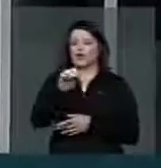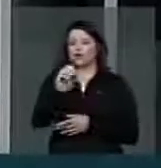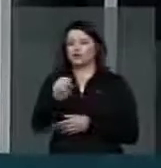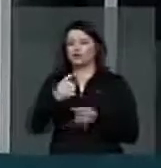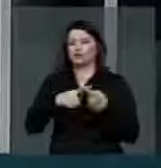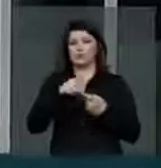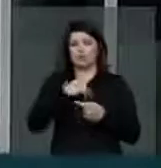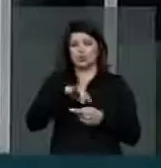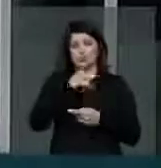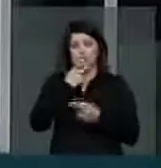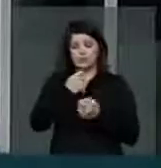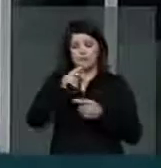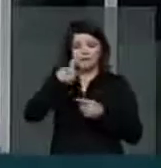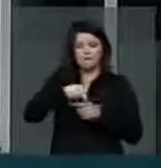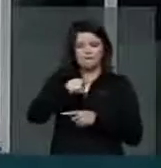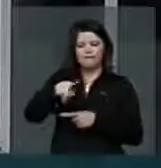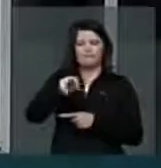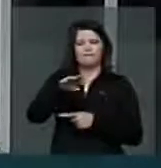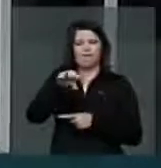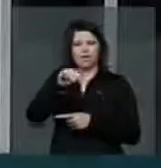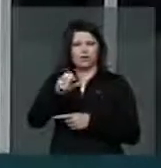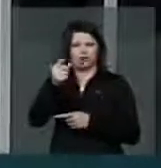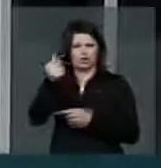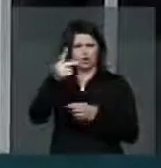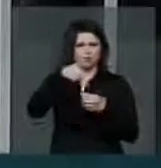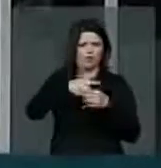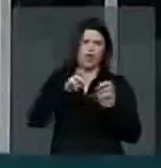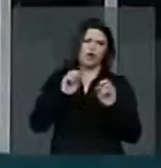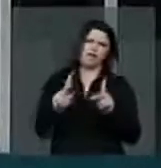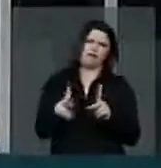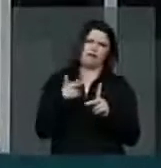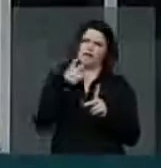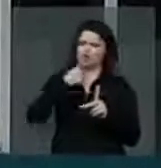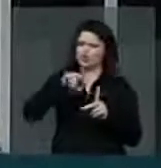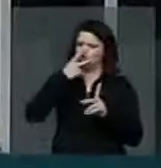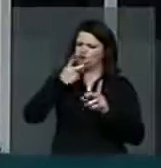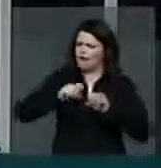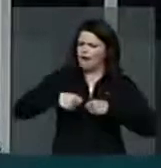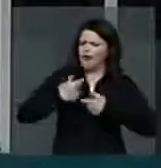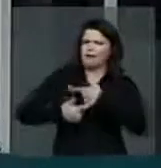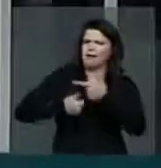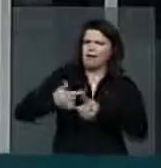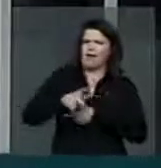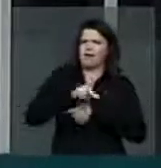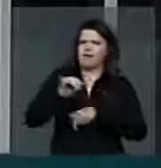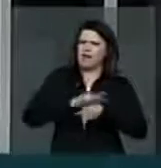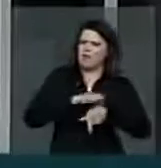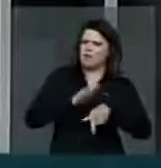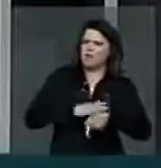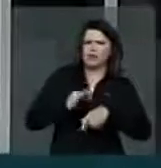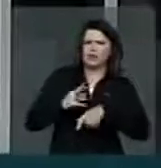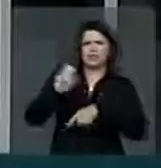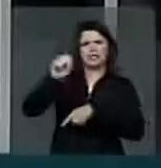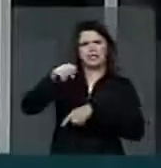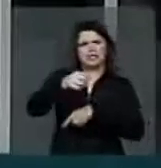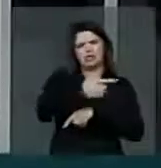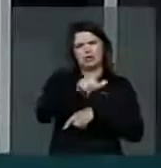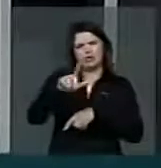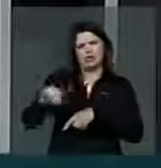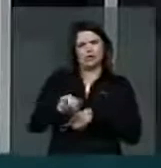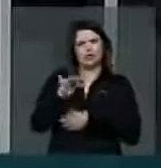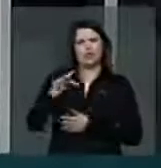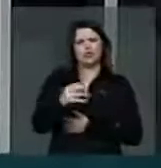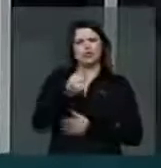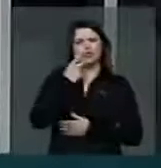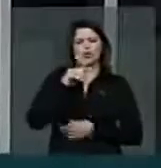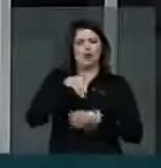nós precisávamos derrubar os vetos dos royalties do petróleo, era um momento sim e outro também, que